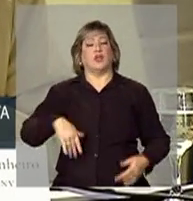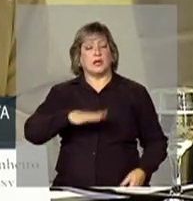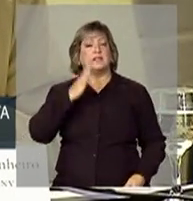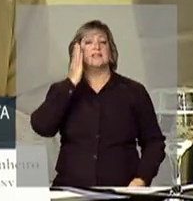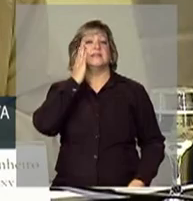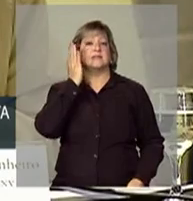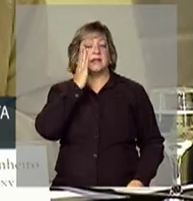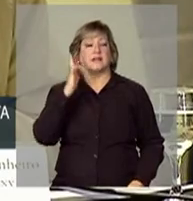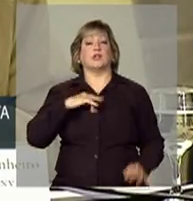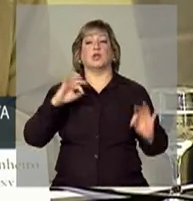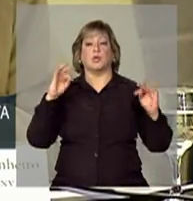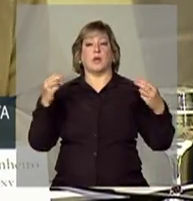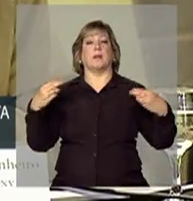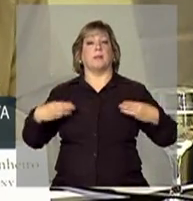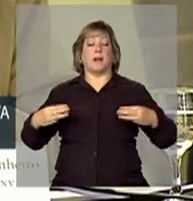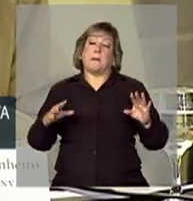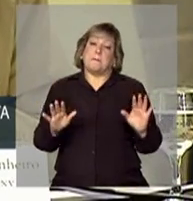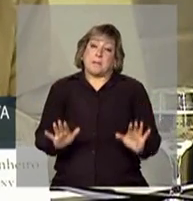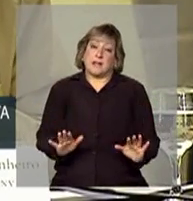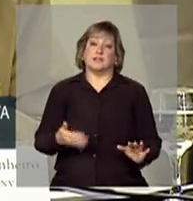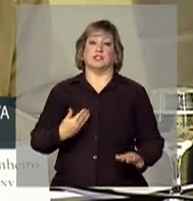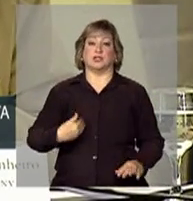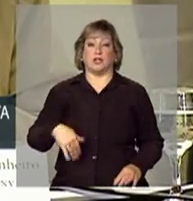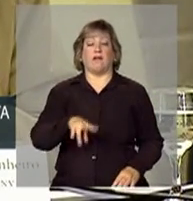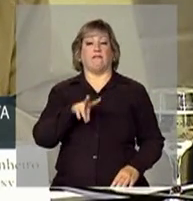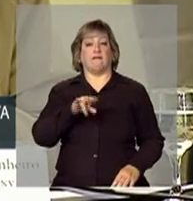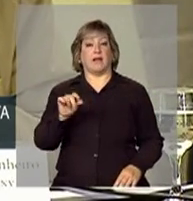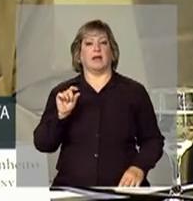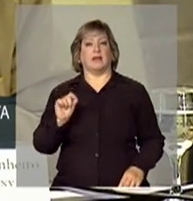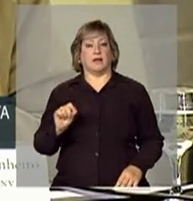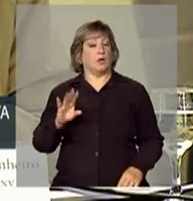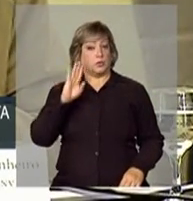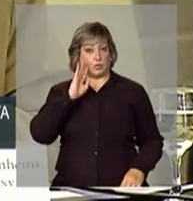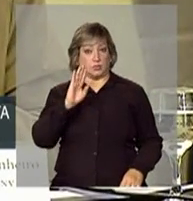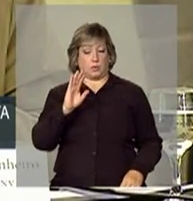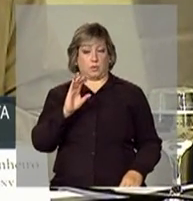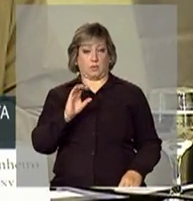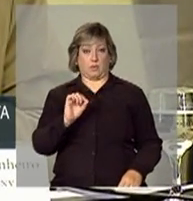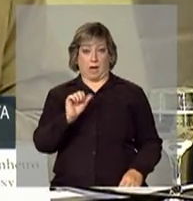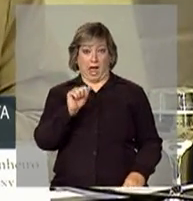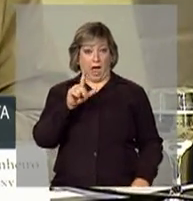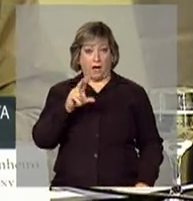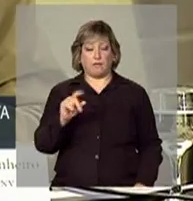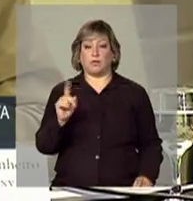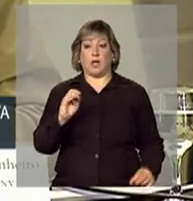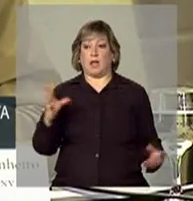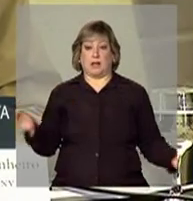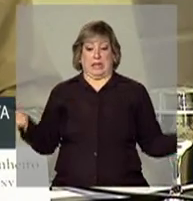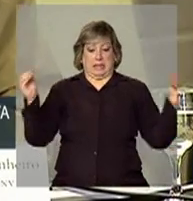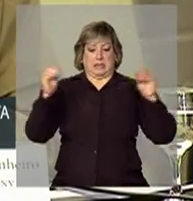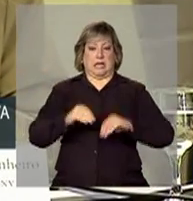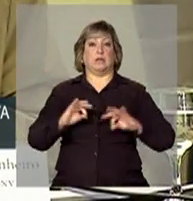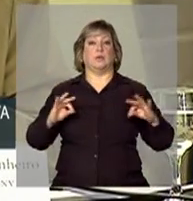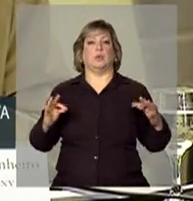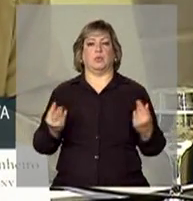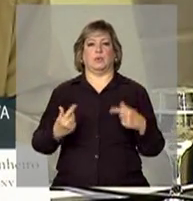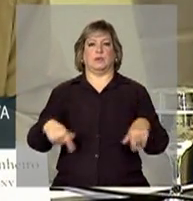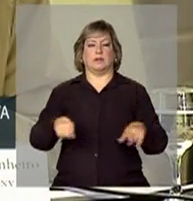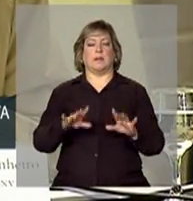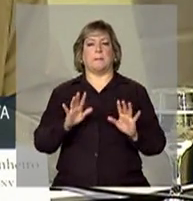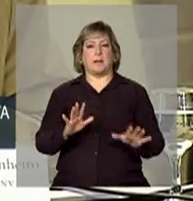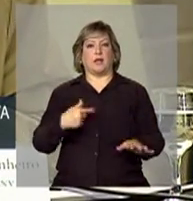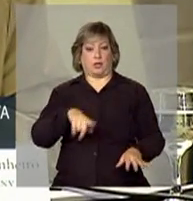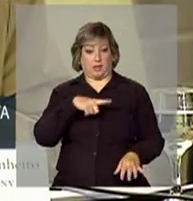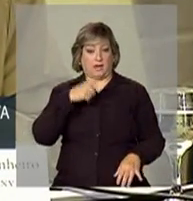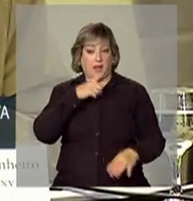documentos que estão nos ministérios, mas nós vamos... E o objetivo não é nos apropriar, trazer tudo isso para o nosso repositório. Mas nós temos